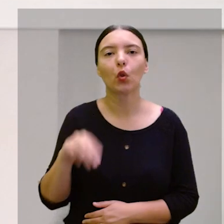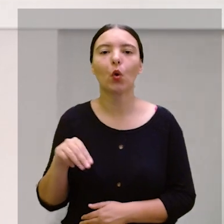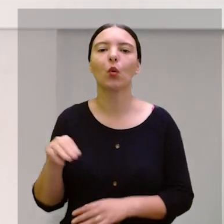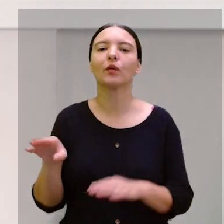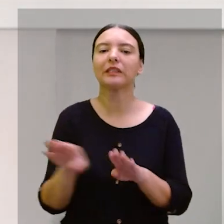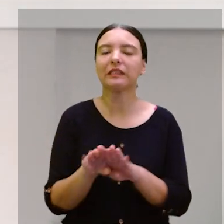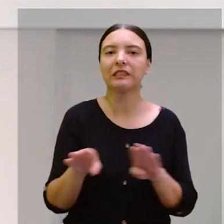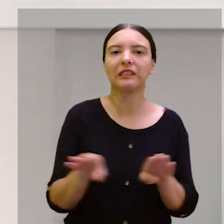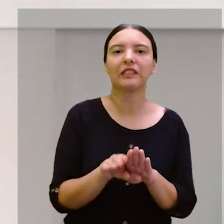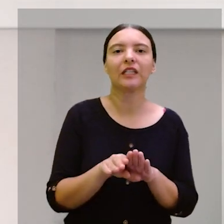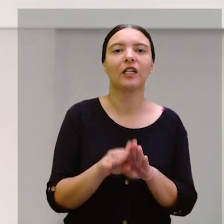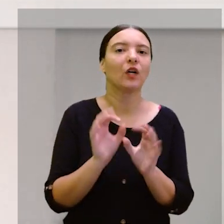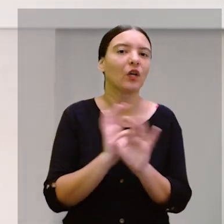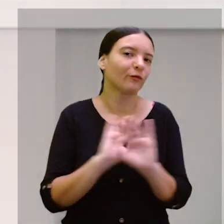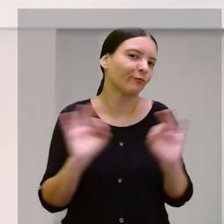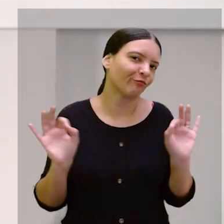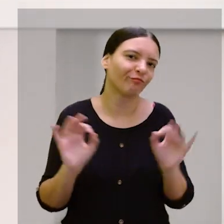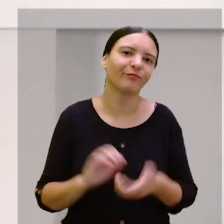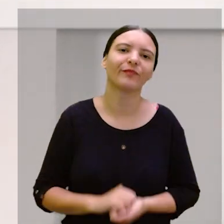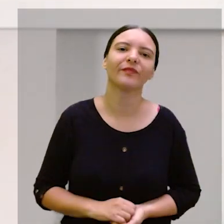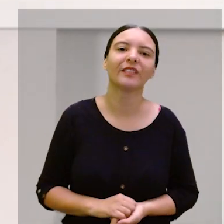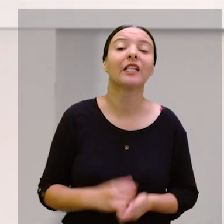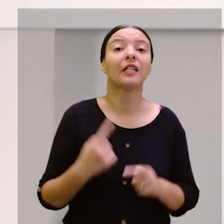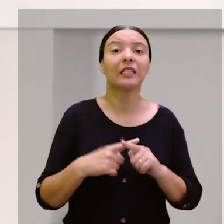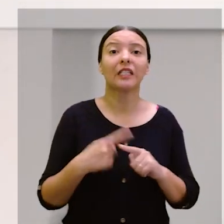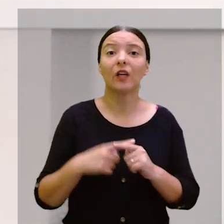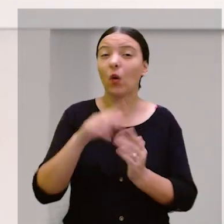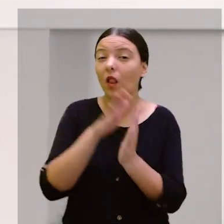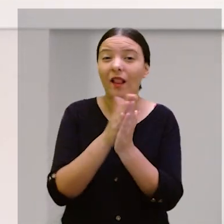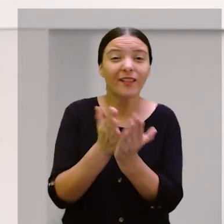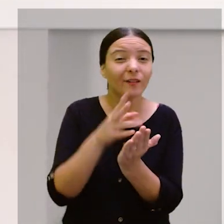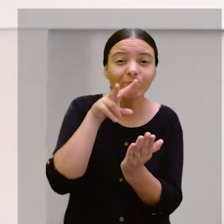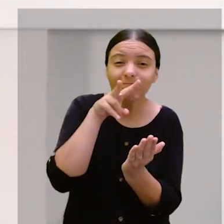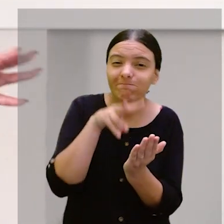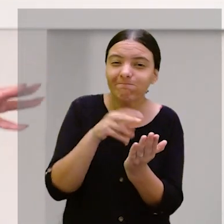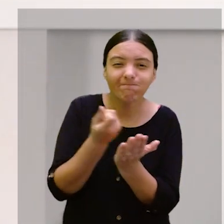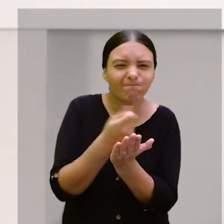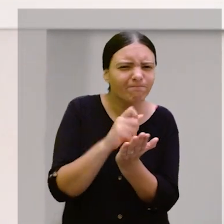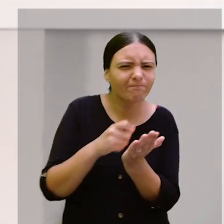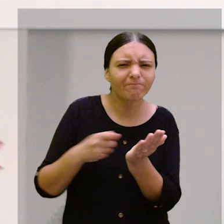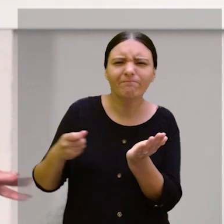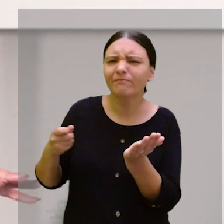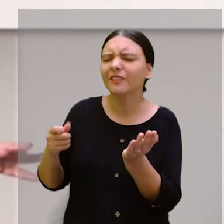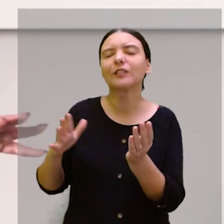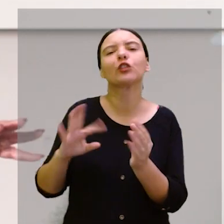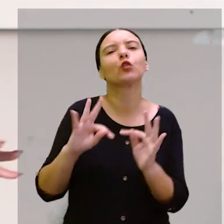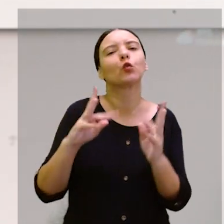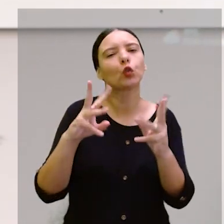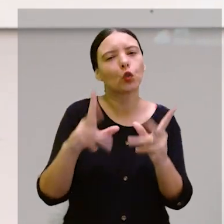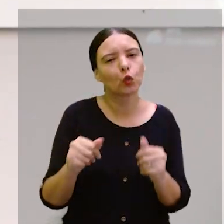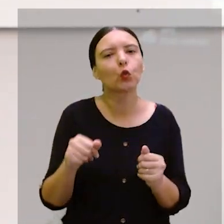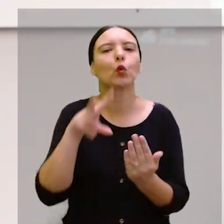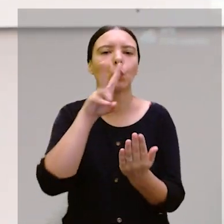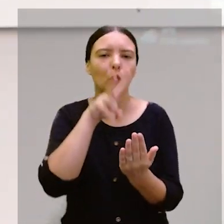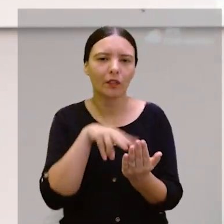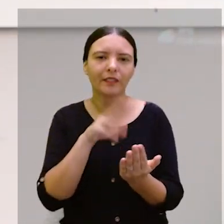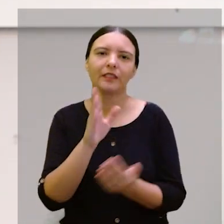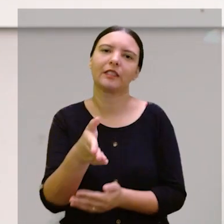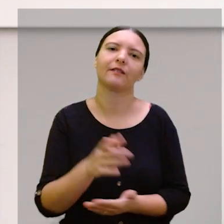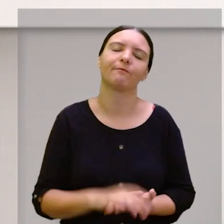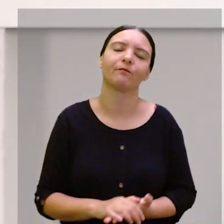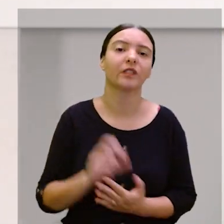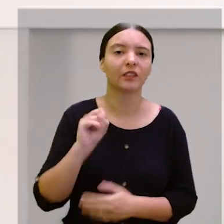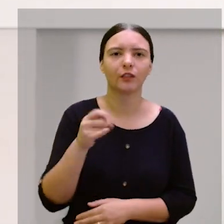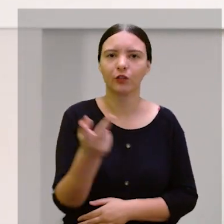da literatura. Um dos livros mais bem escritos de todos os livros que eu já li. Se só vocês